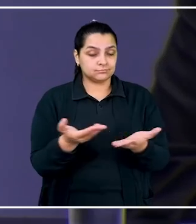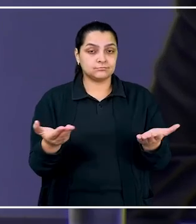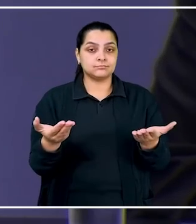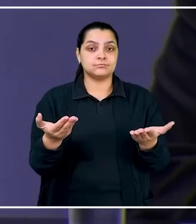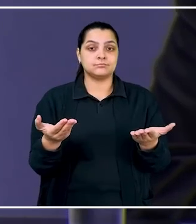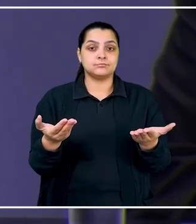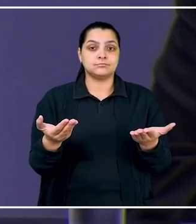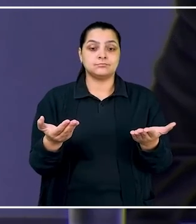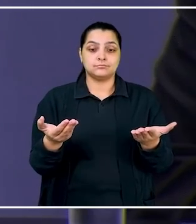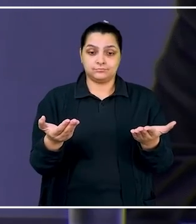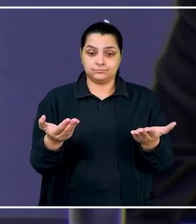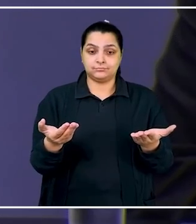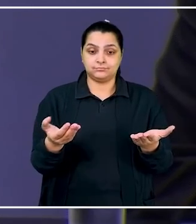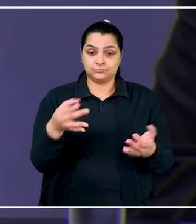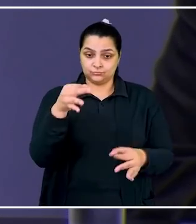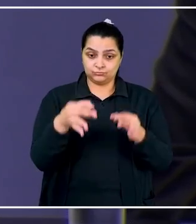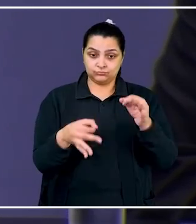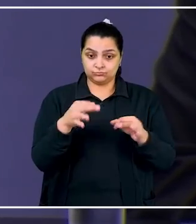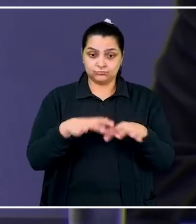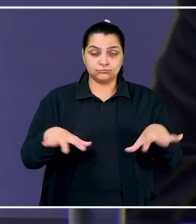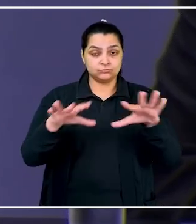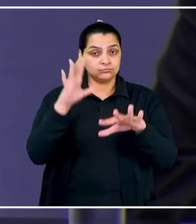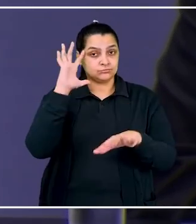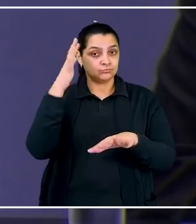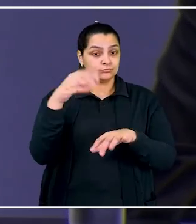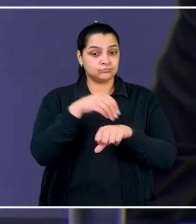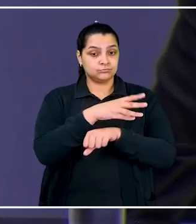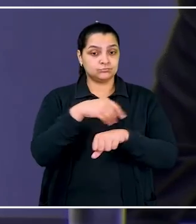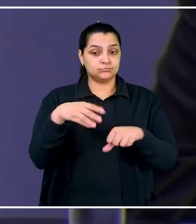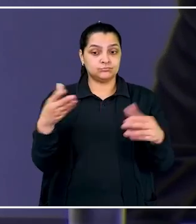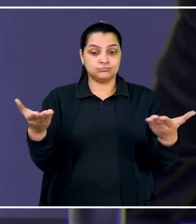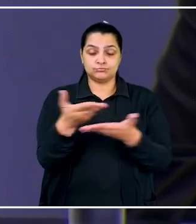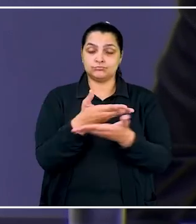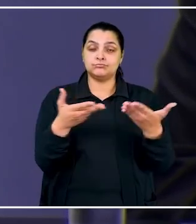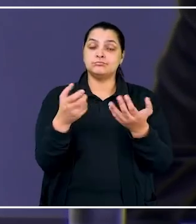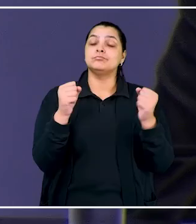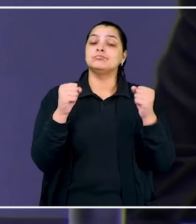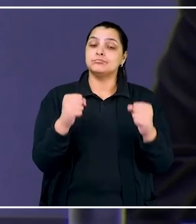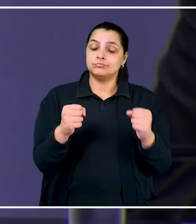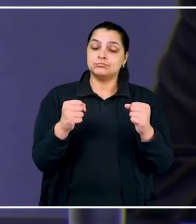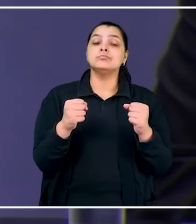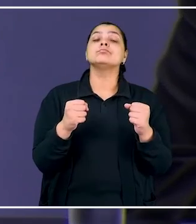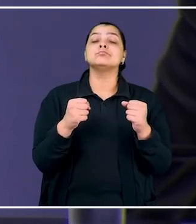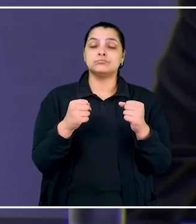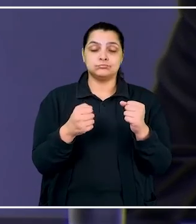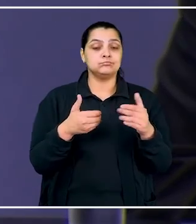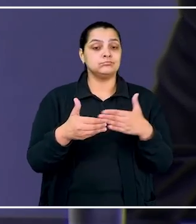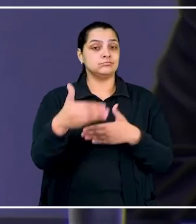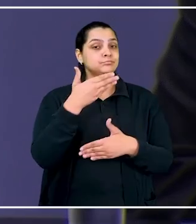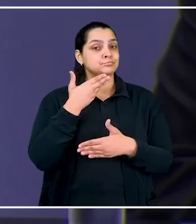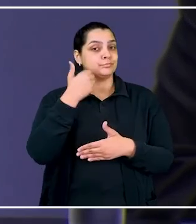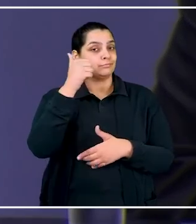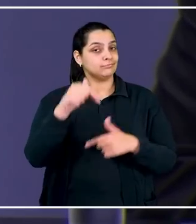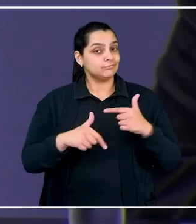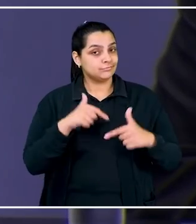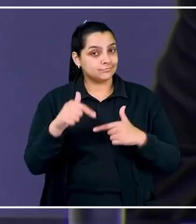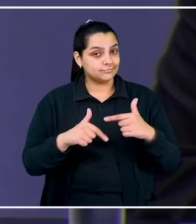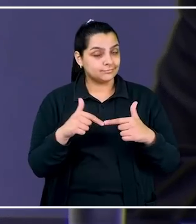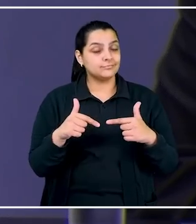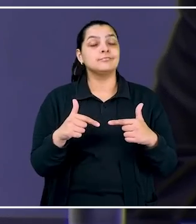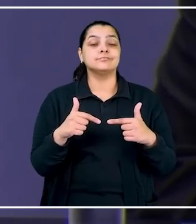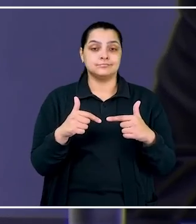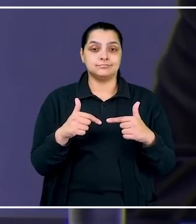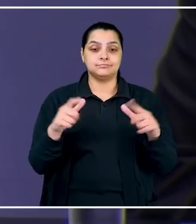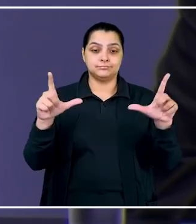dos nossos centros judiciais de solução de conflitos, poderão exercer muito melhor as suas